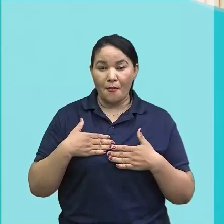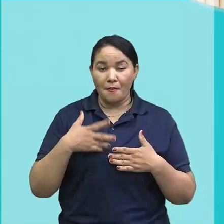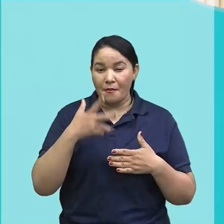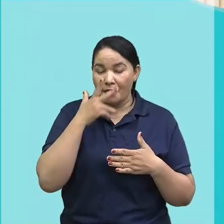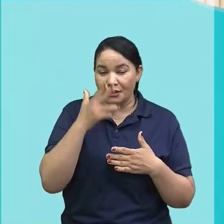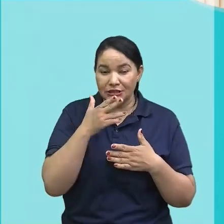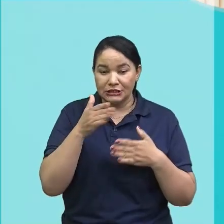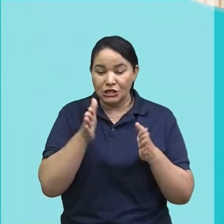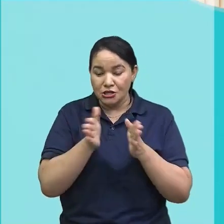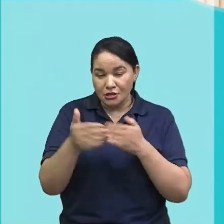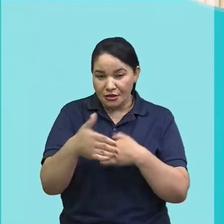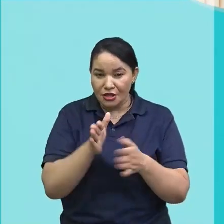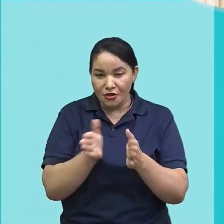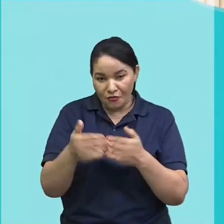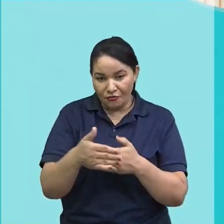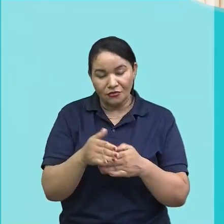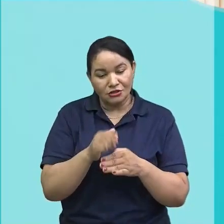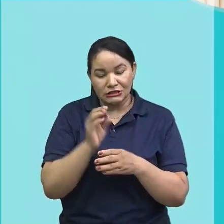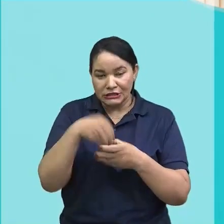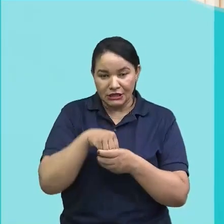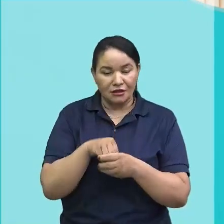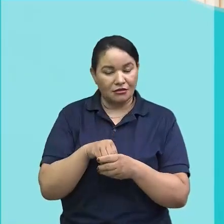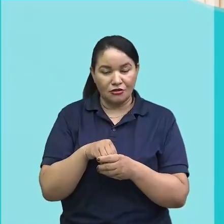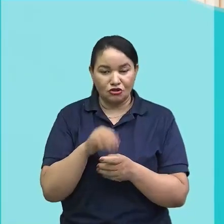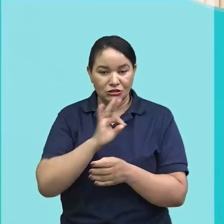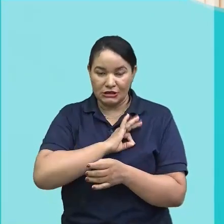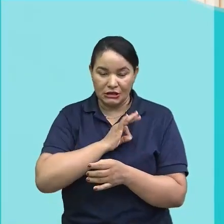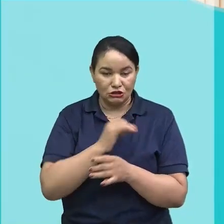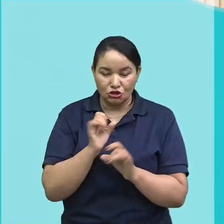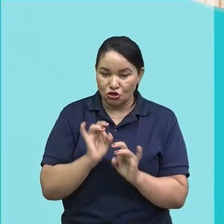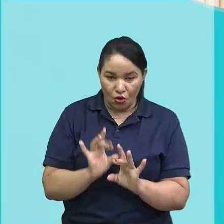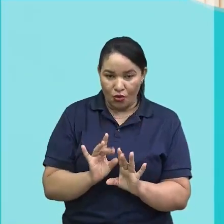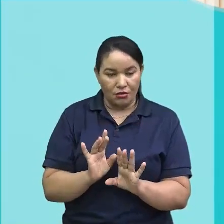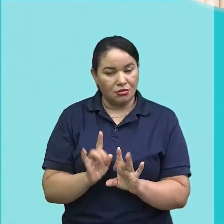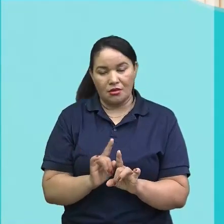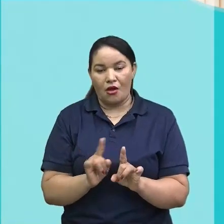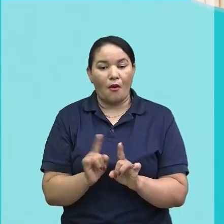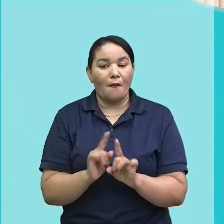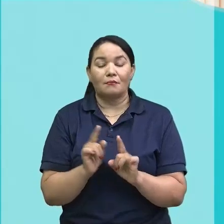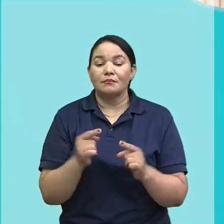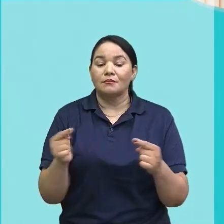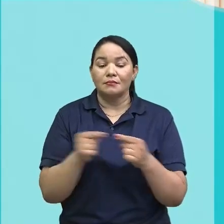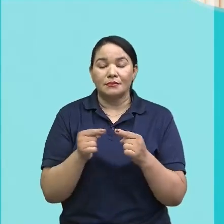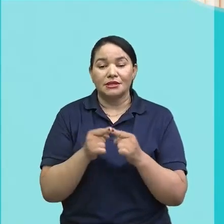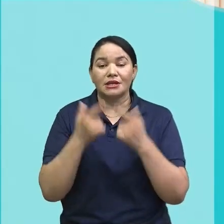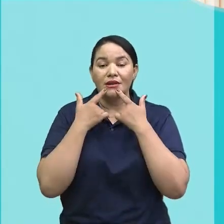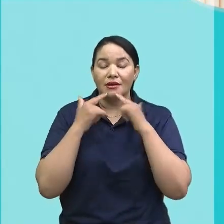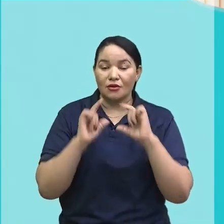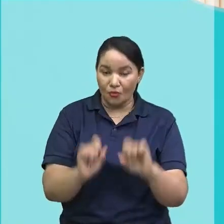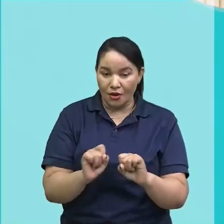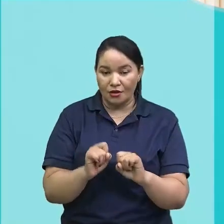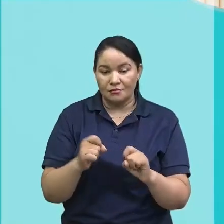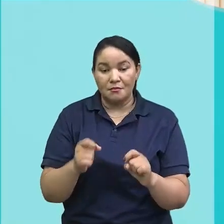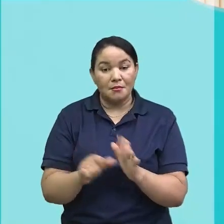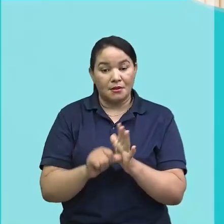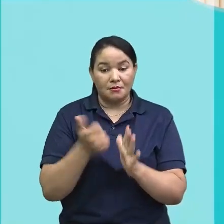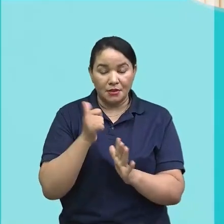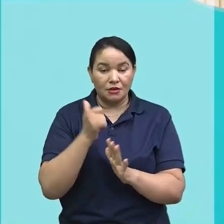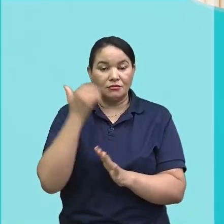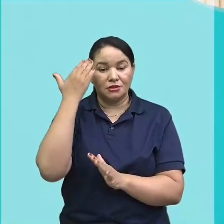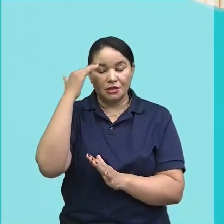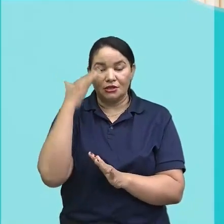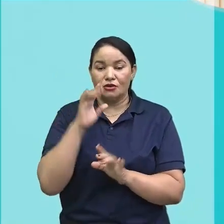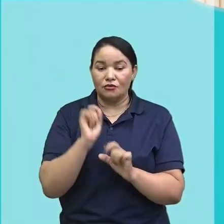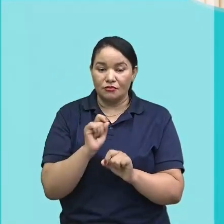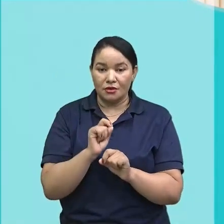perspectiva técnica. Nós estamos enxergando dentro da perspectiva linguagem, entendendo primeiramente a questão do